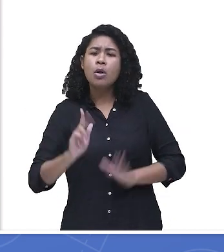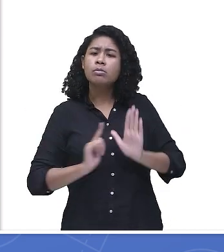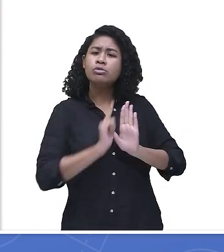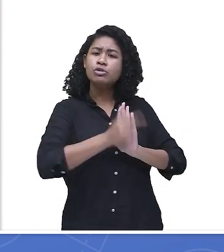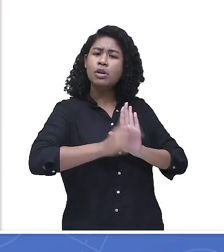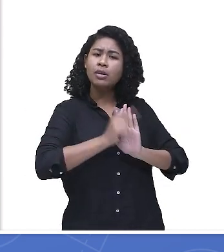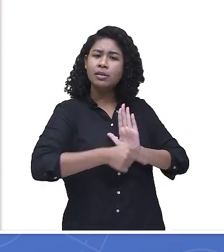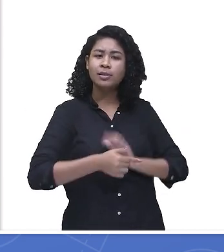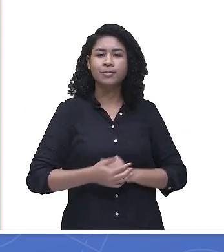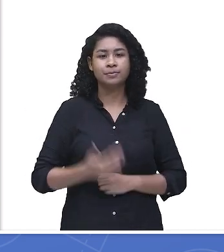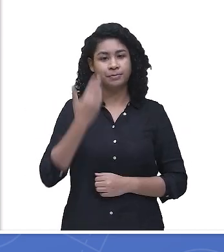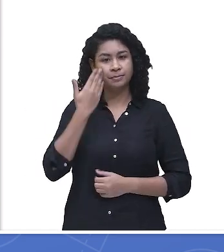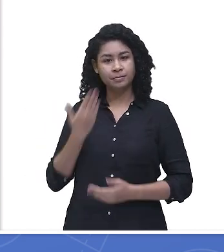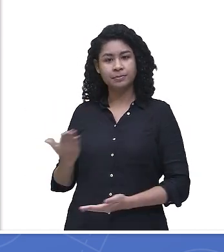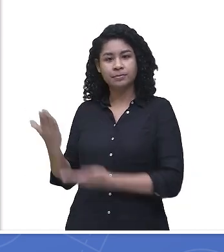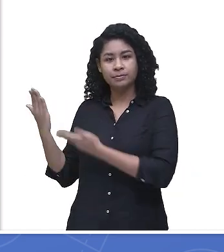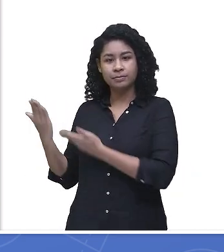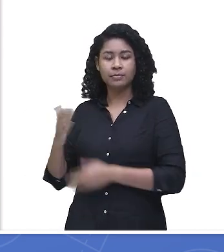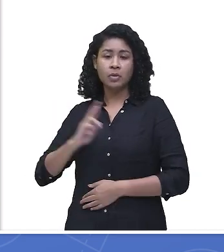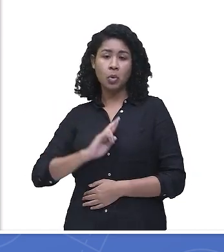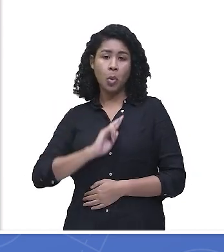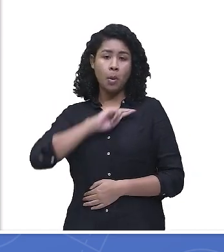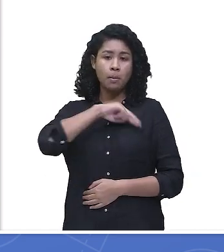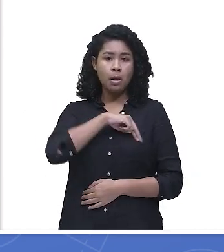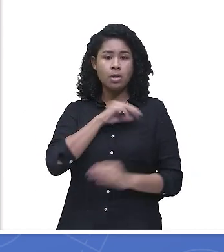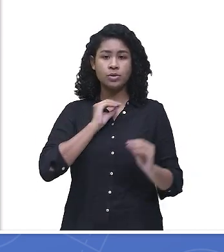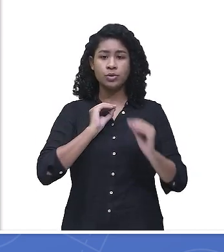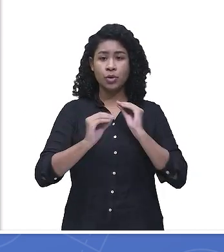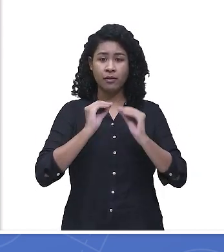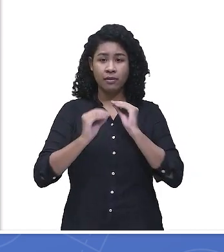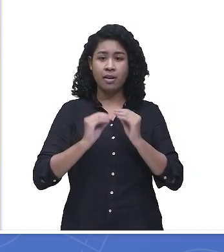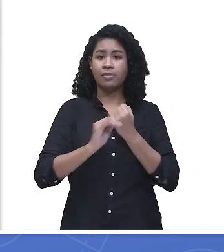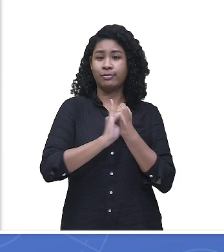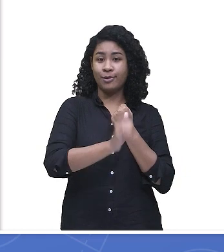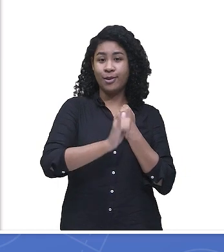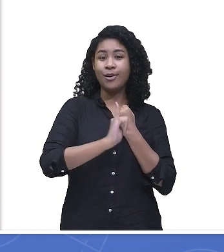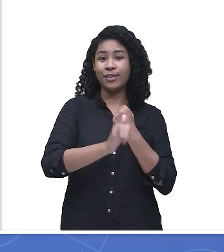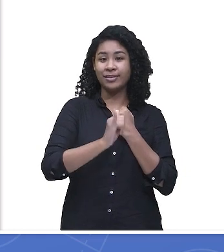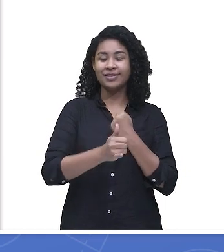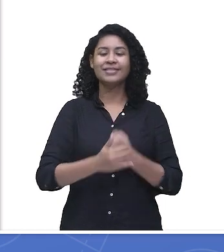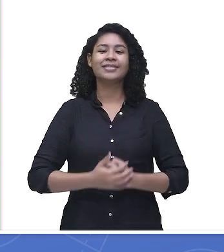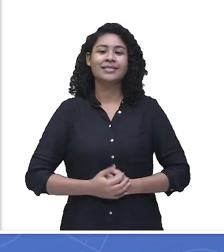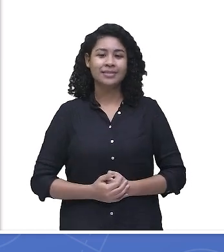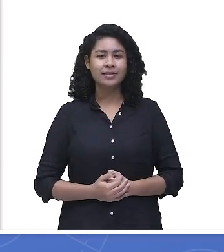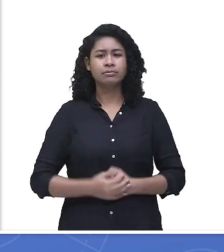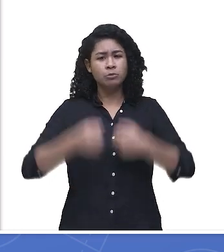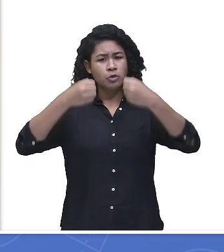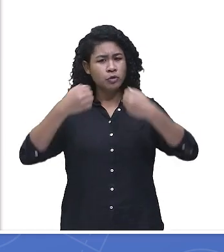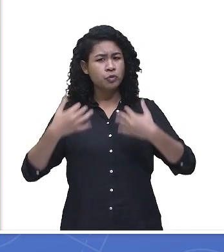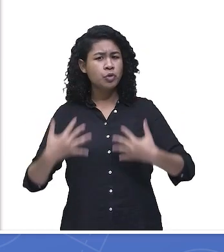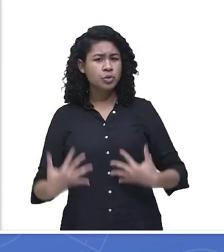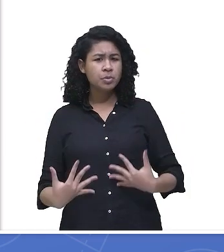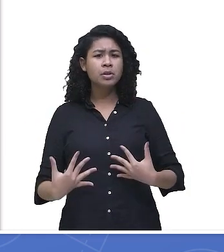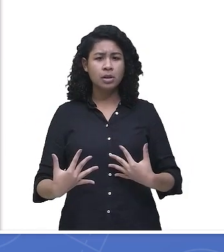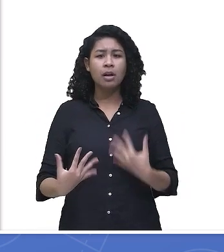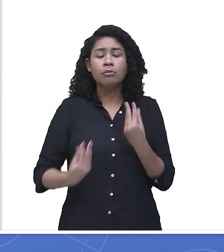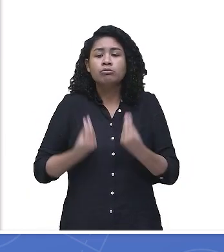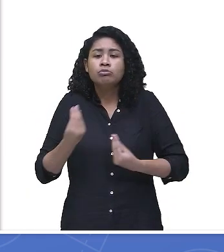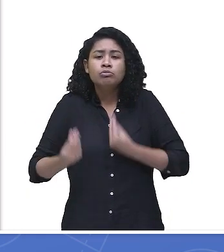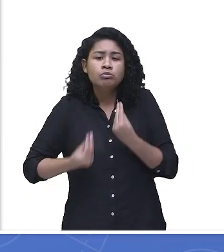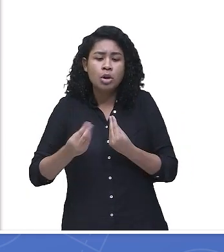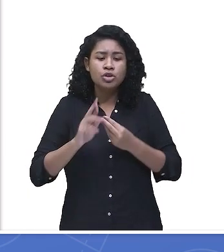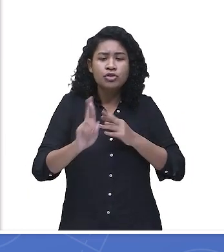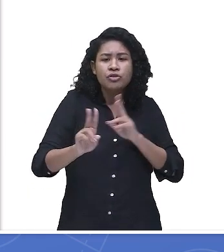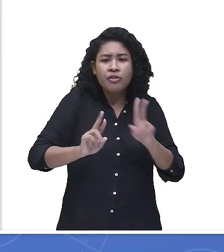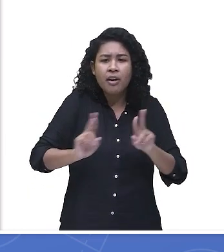narrativos modernos, romance, novela e crônica. Vamos traçar aí um pequeno paralelo indicando diferenças